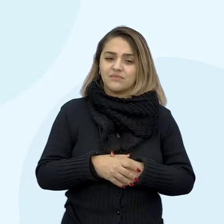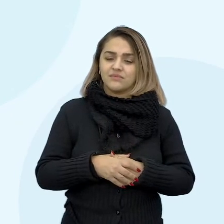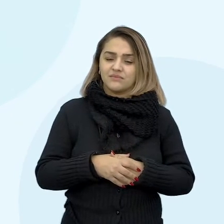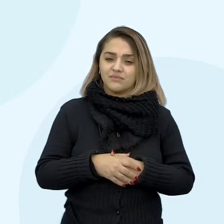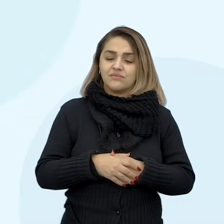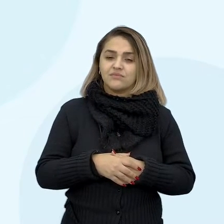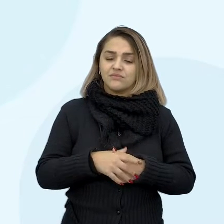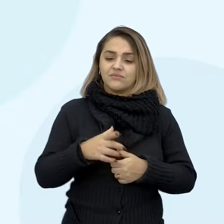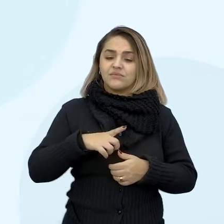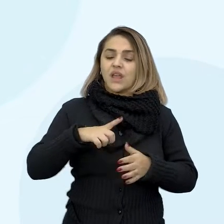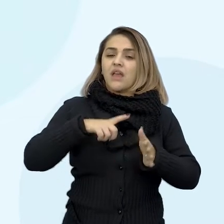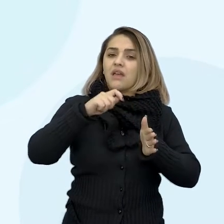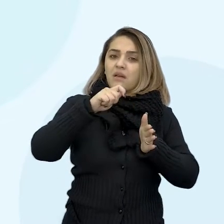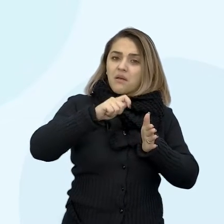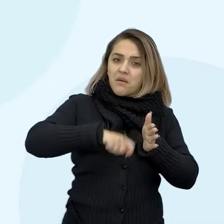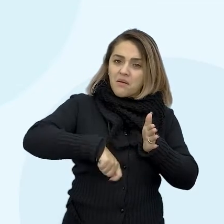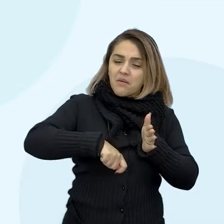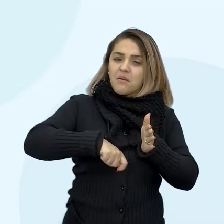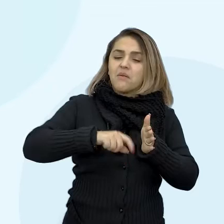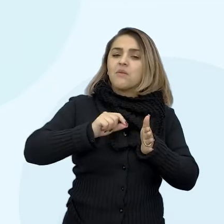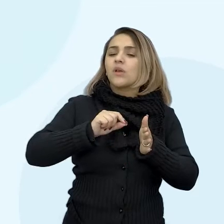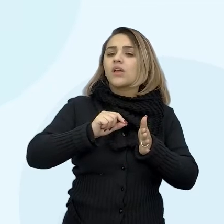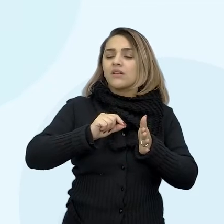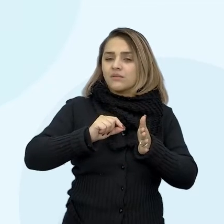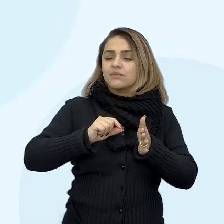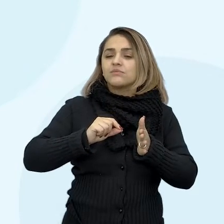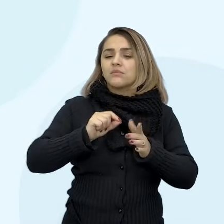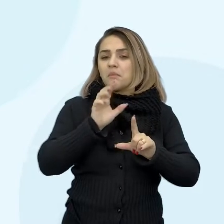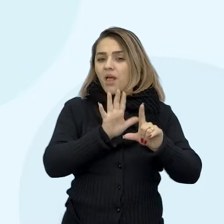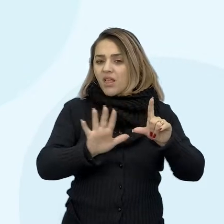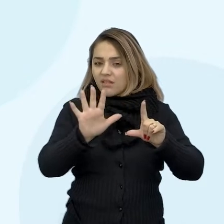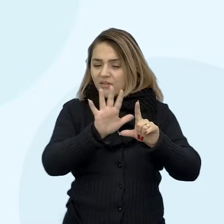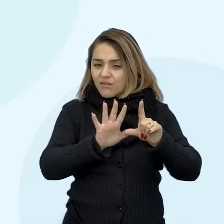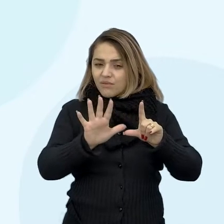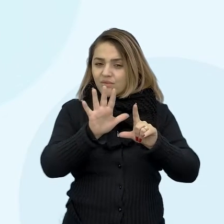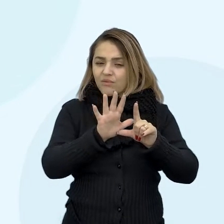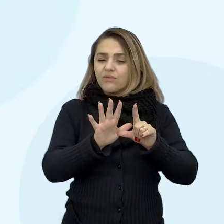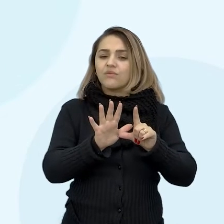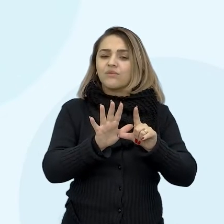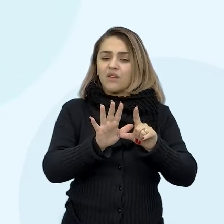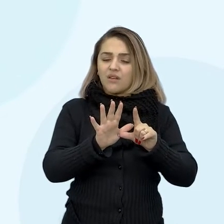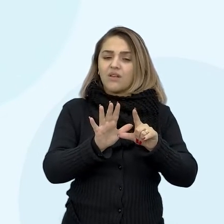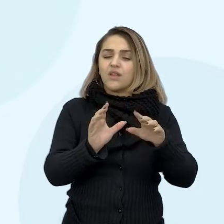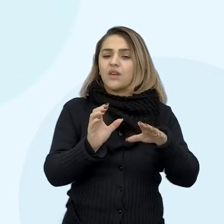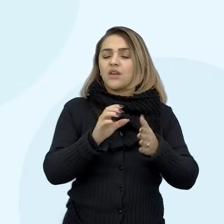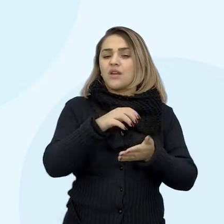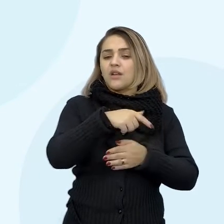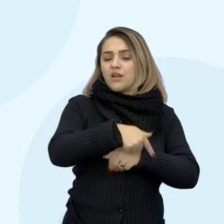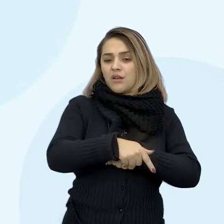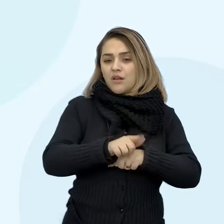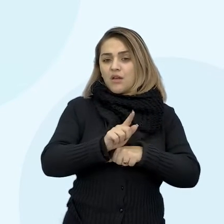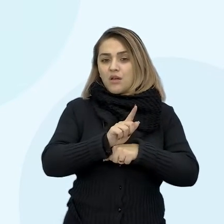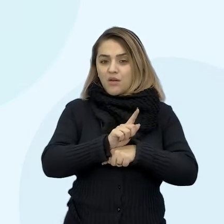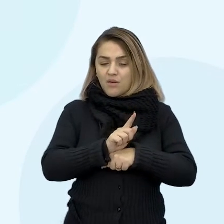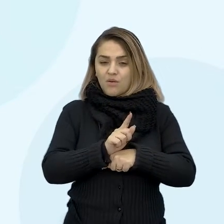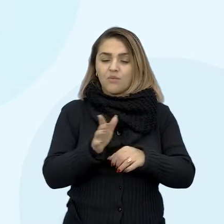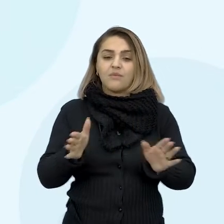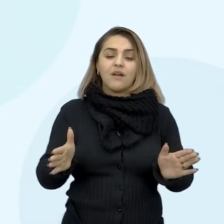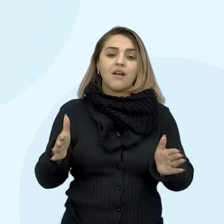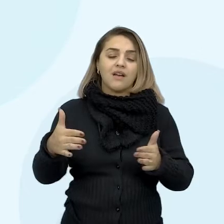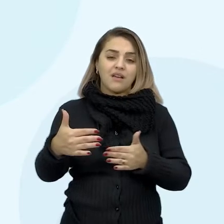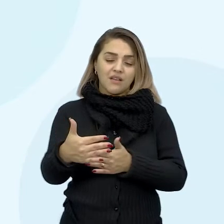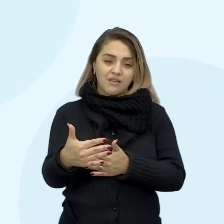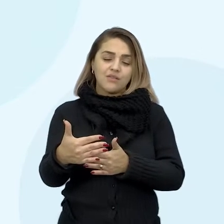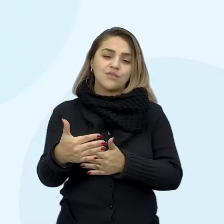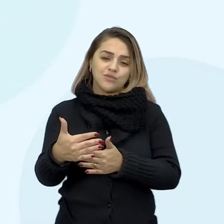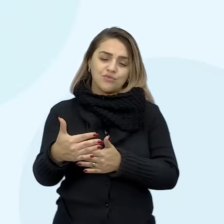assinam a plataforma dessa organização não governamental, uma cesta básica é